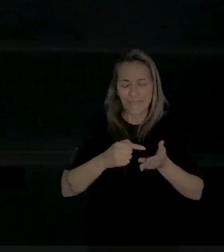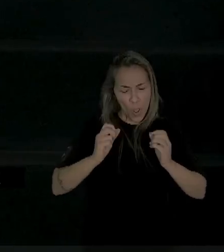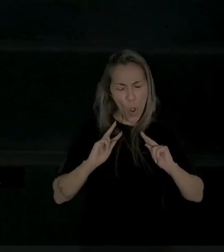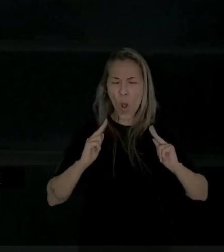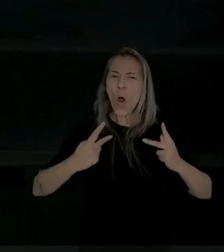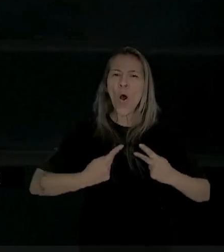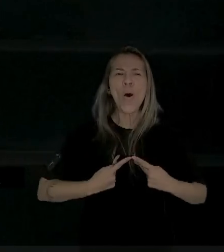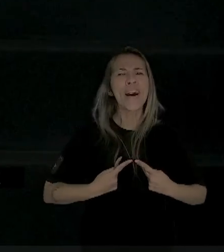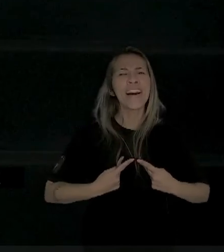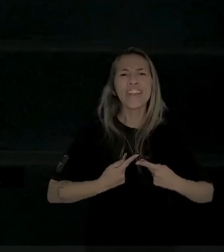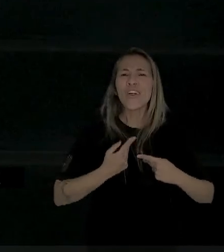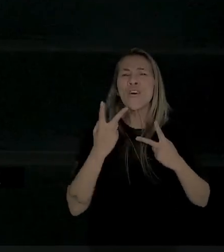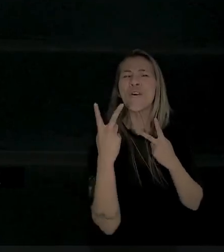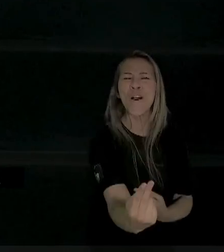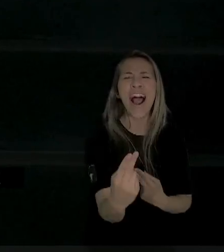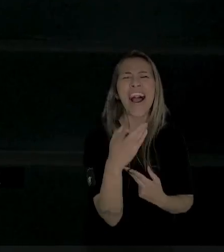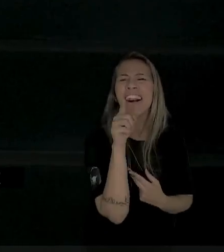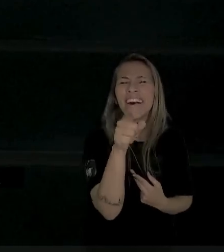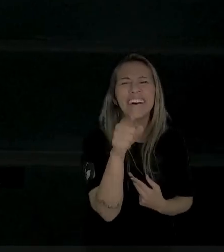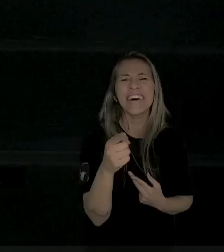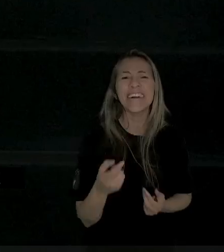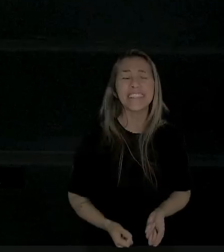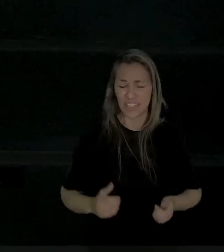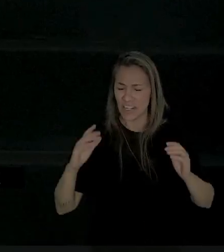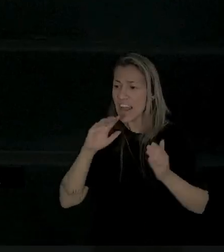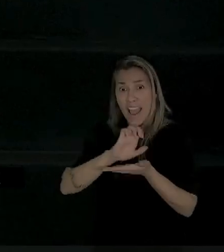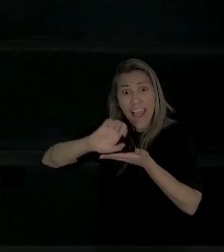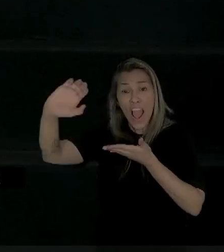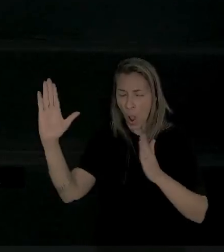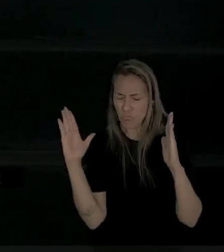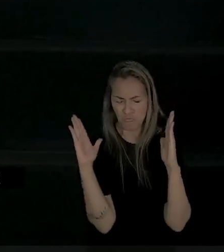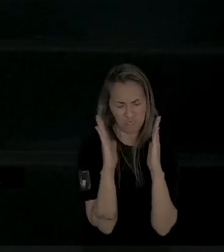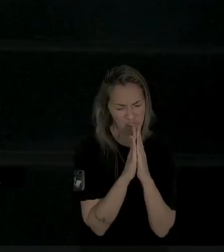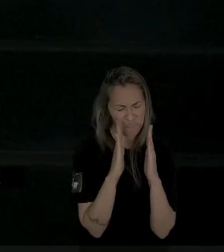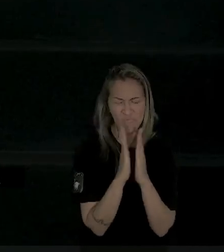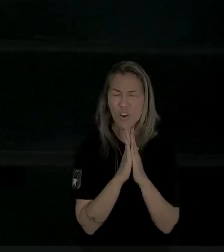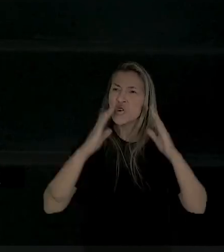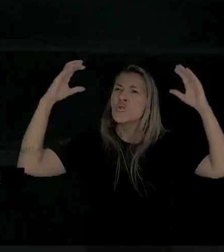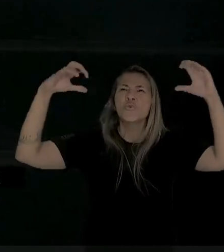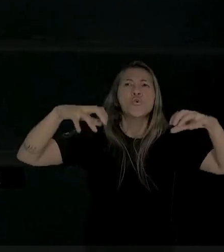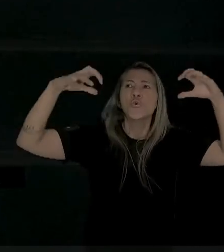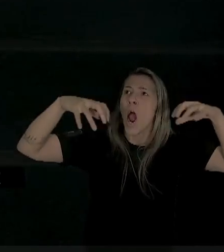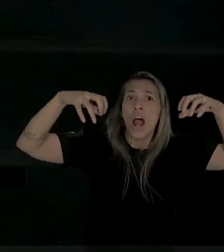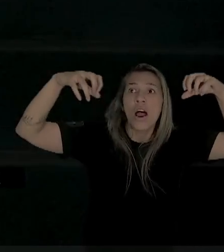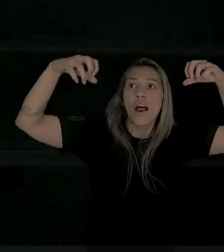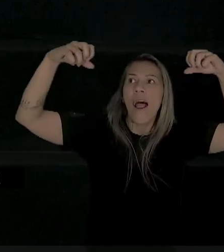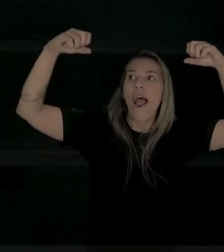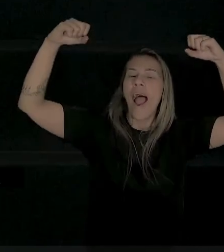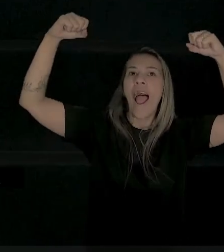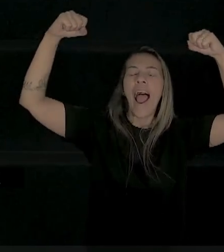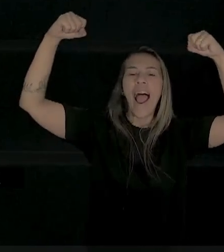Elias era humano como nós. Ele orou fervorosamente para que não chovesse, e não choveu sobre a terra.